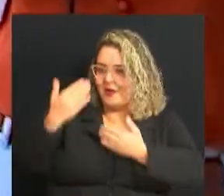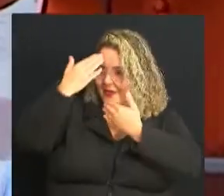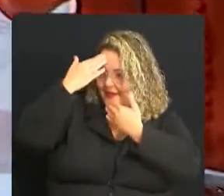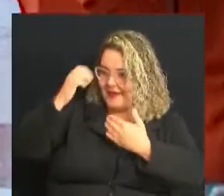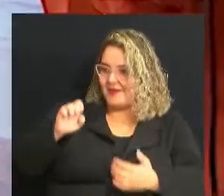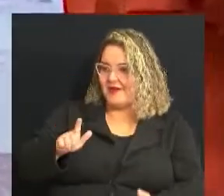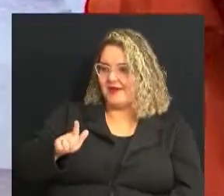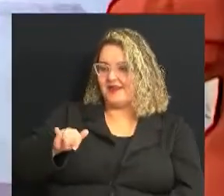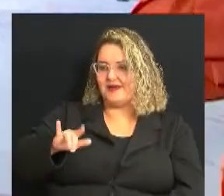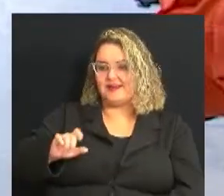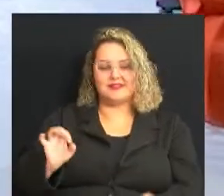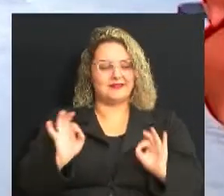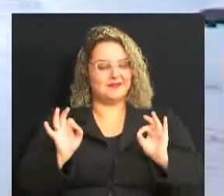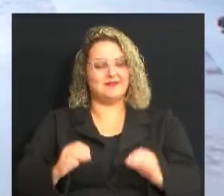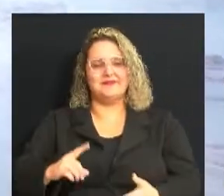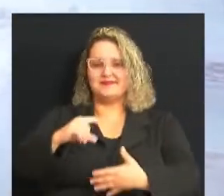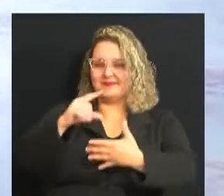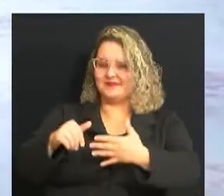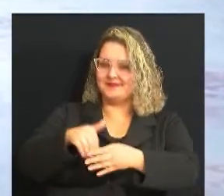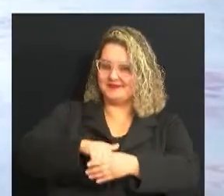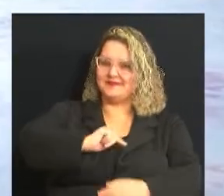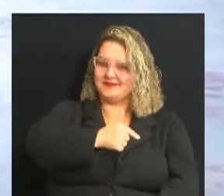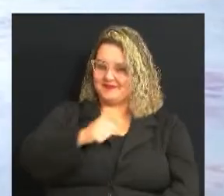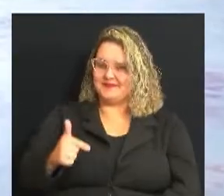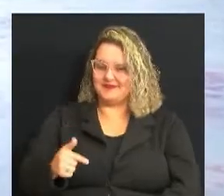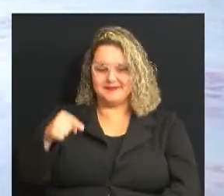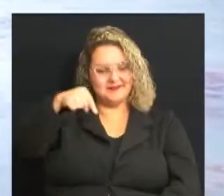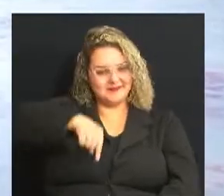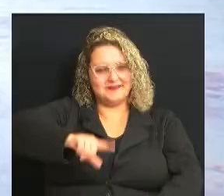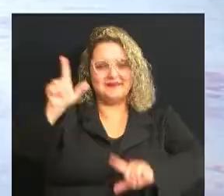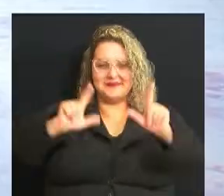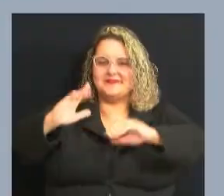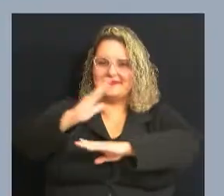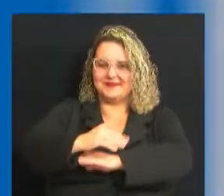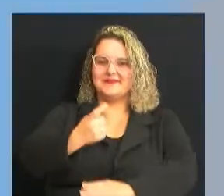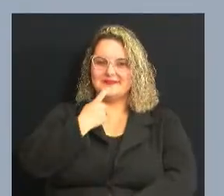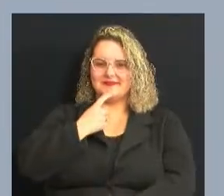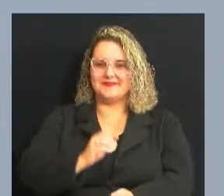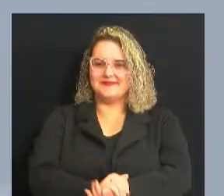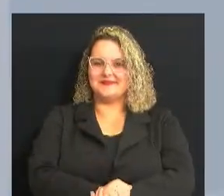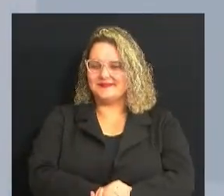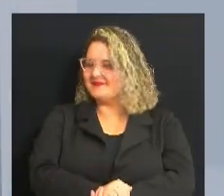Imagina. Eleições 2022 é aqui na TV Câmara Campinas.